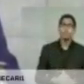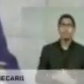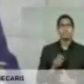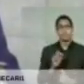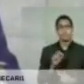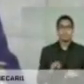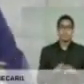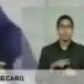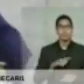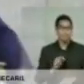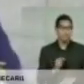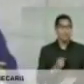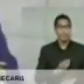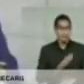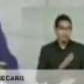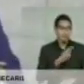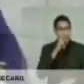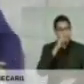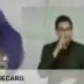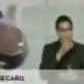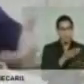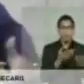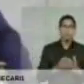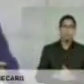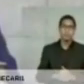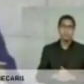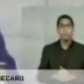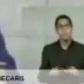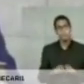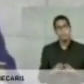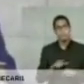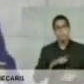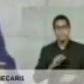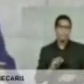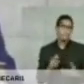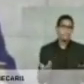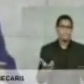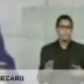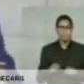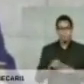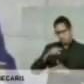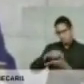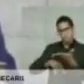em risco, praticariam outros crimes, como falsificação de documento particular, por